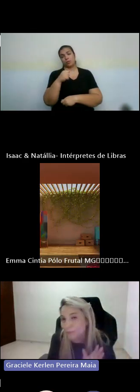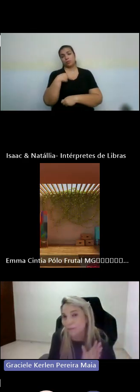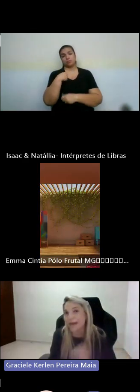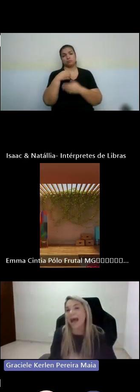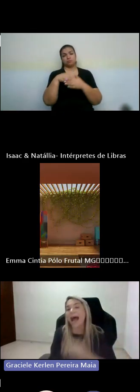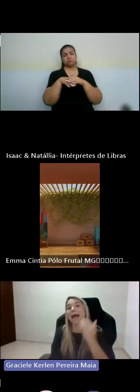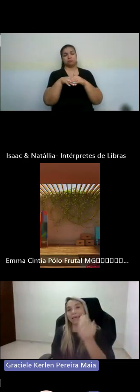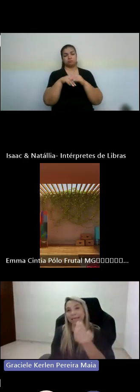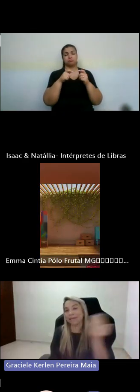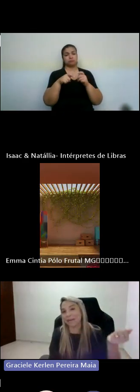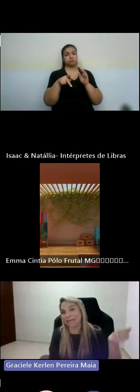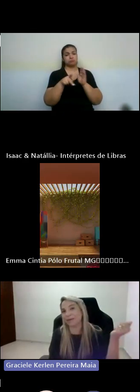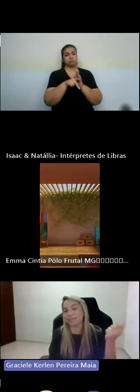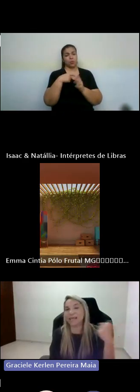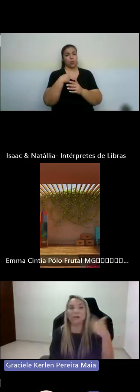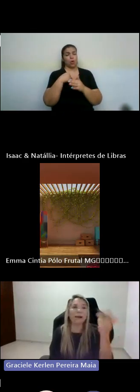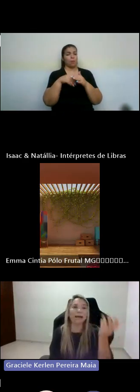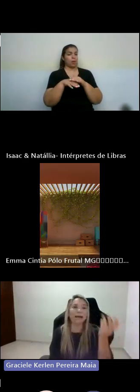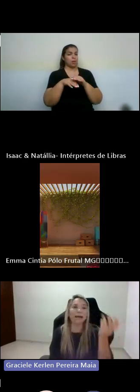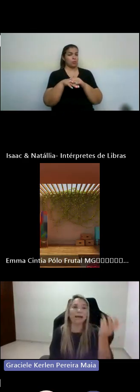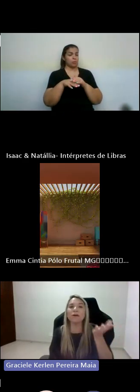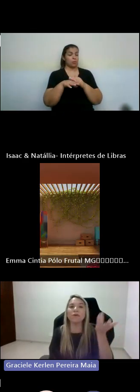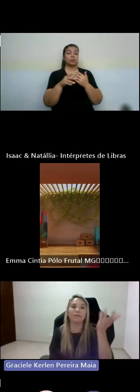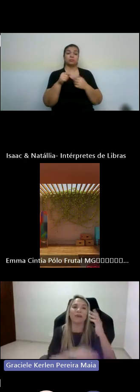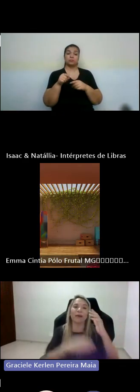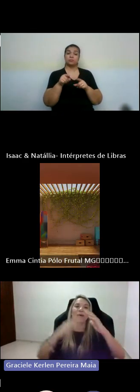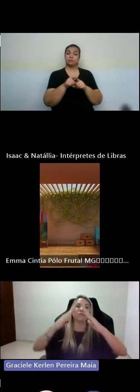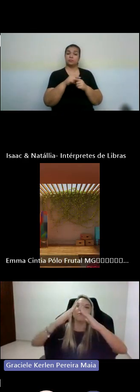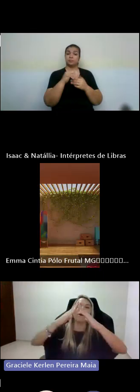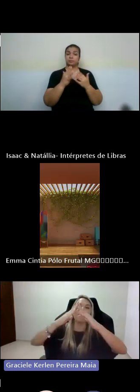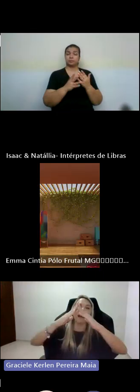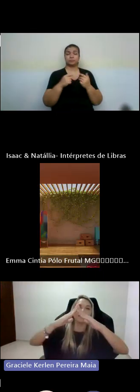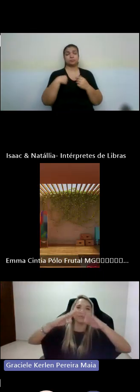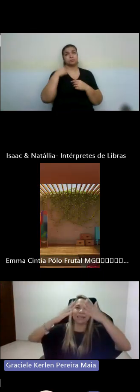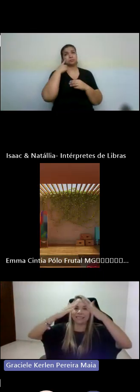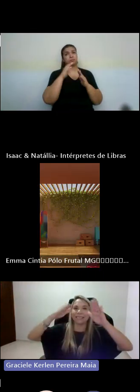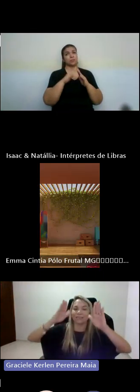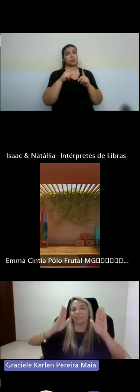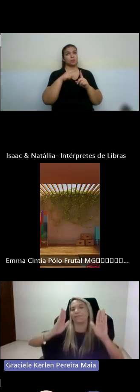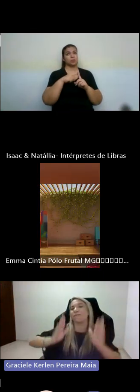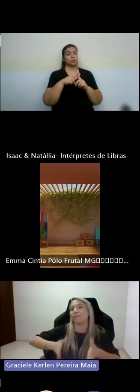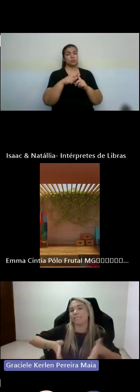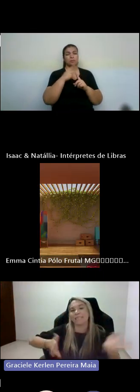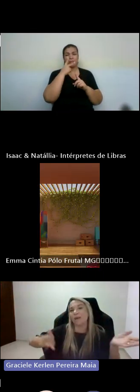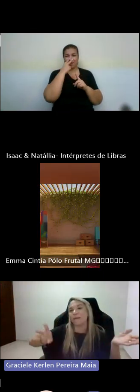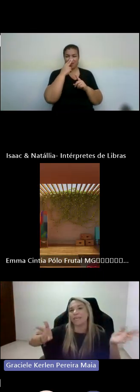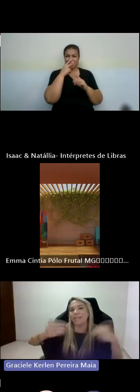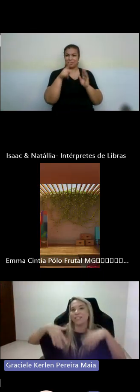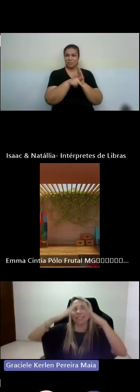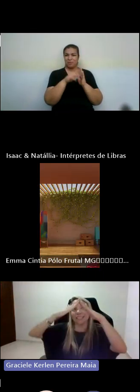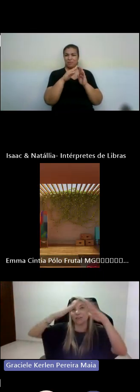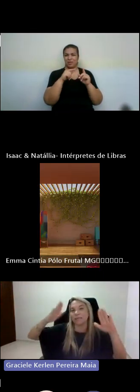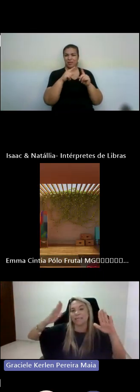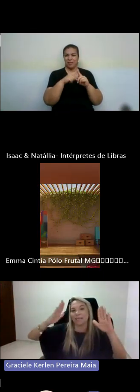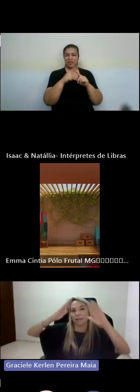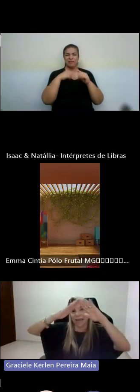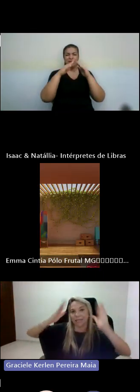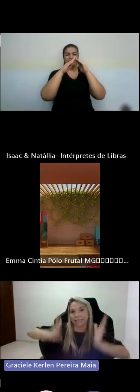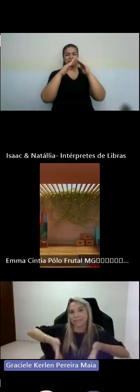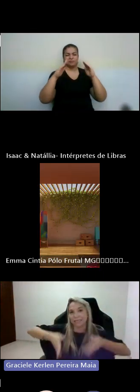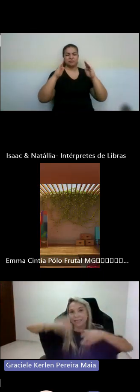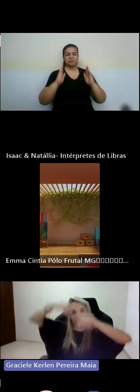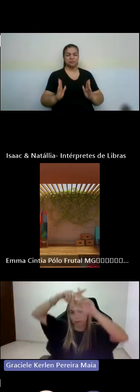guardar roupa. Aqui também, em línguas sinais, é uma casa que tem uma cruz. É quase que o formato, né? Se você for desenhar uma igrejinha, você desenha